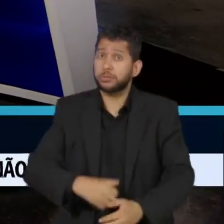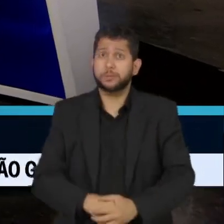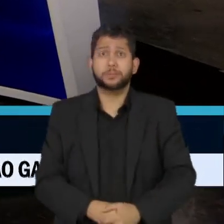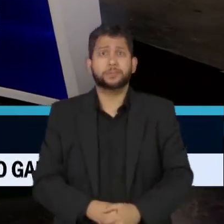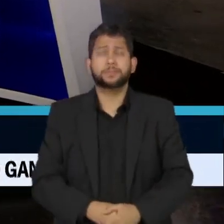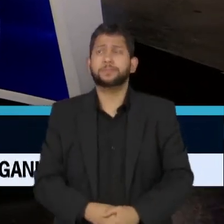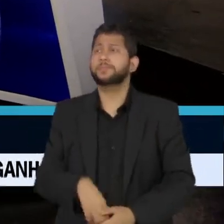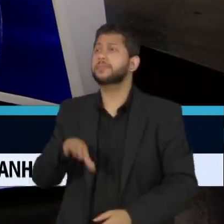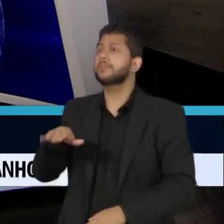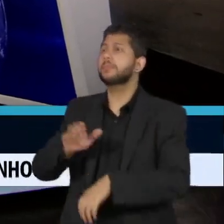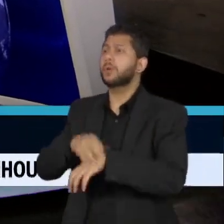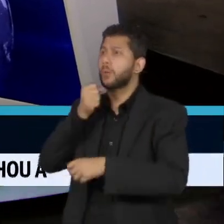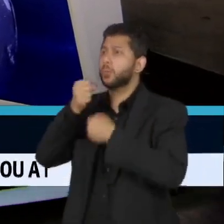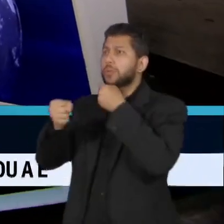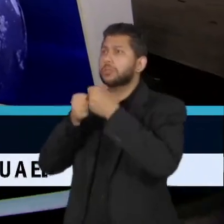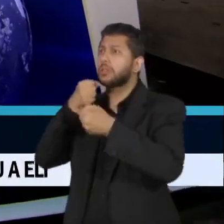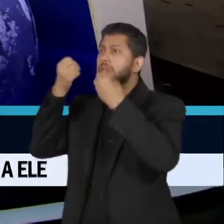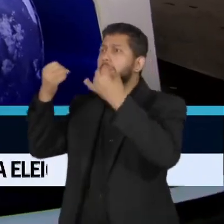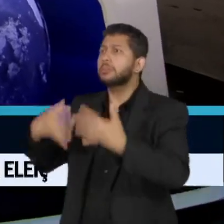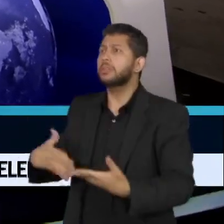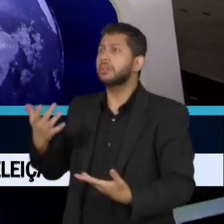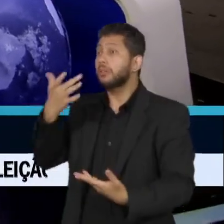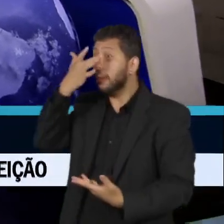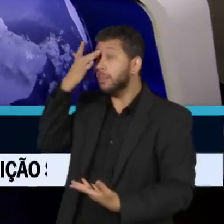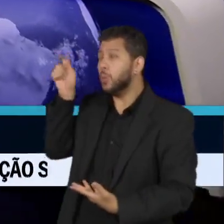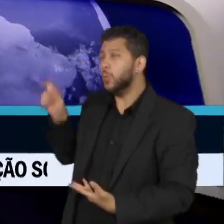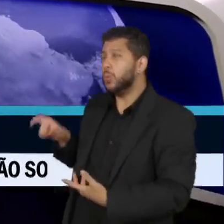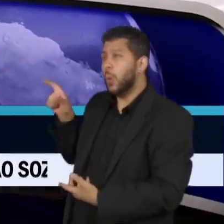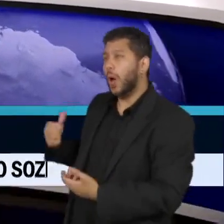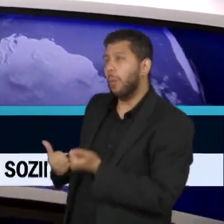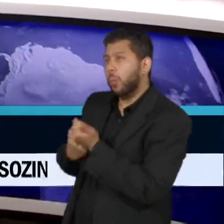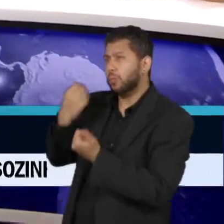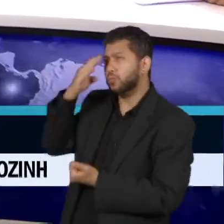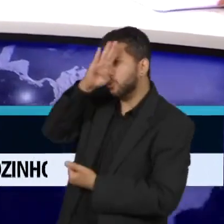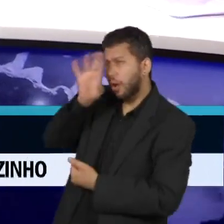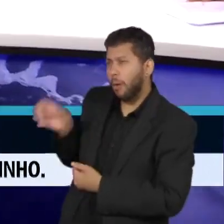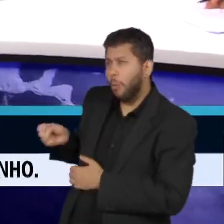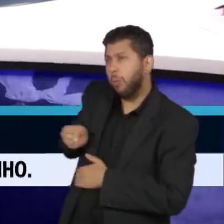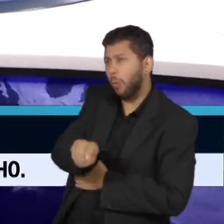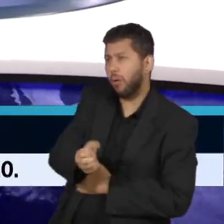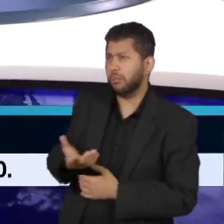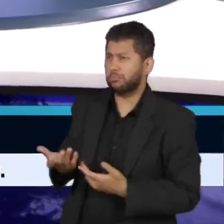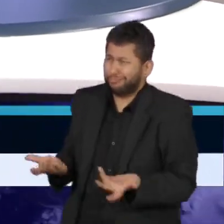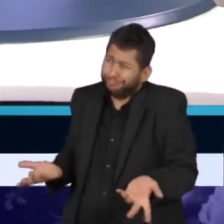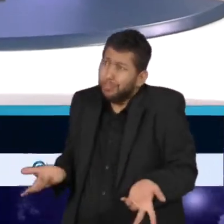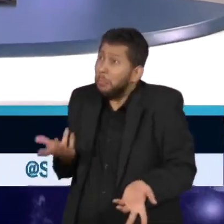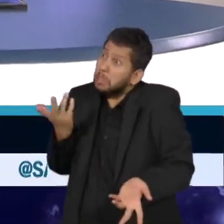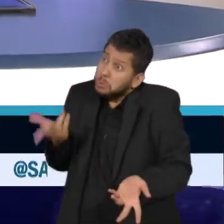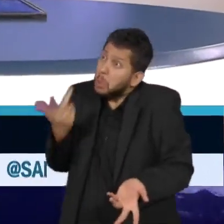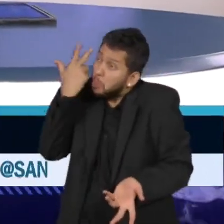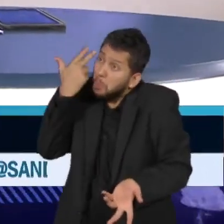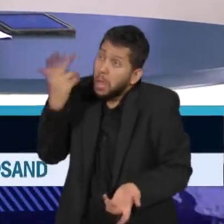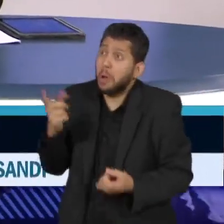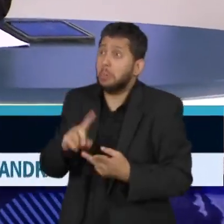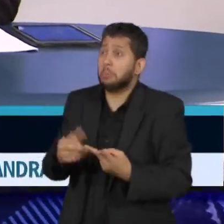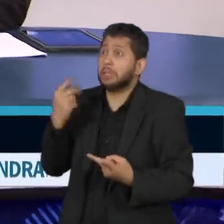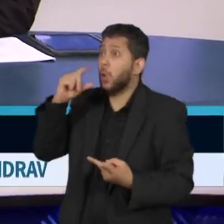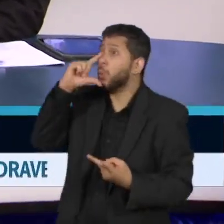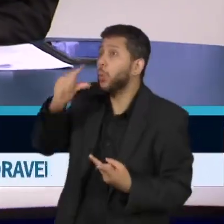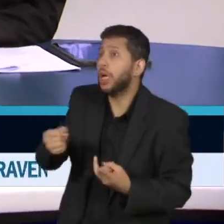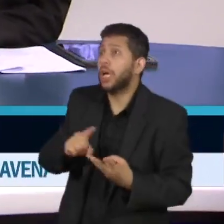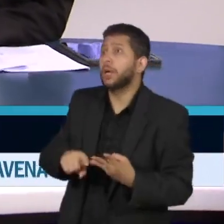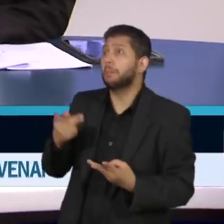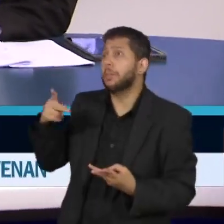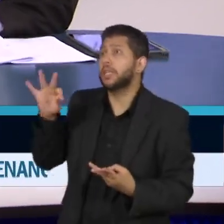Wilson uma reportagem fala no aparelhamento da máquina né pelos bolsonaristas Mas isso é normal aconteceu com Os tucanos aconteceu com os petistas Então